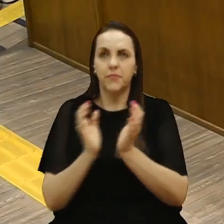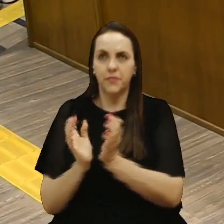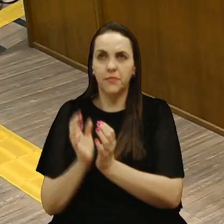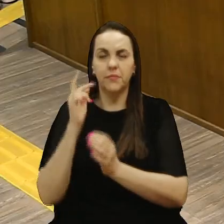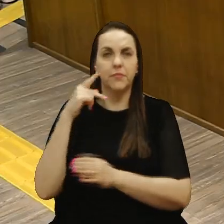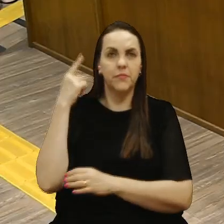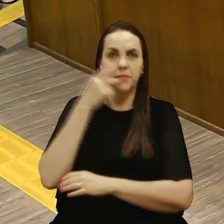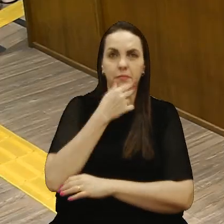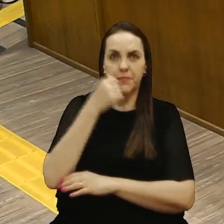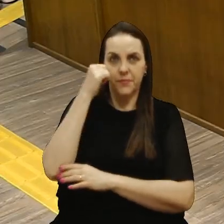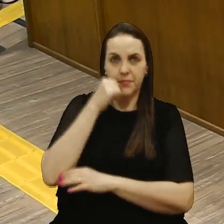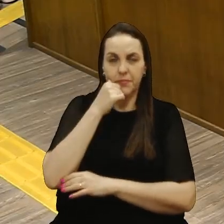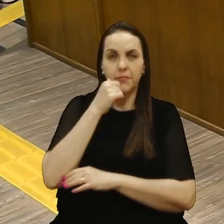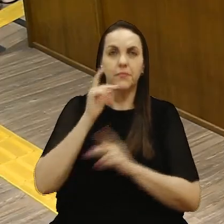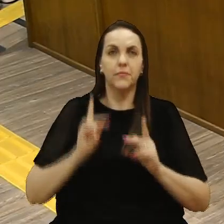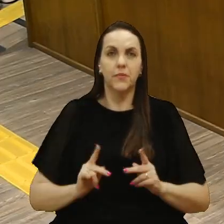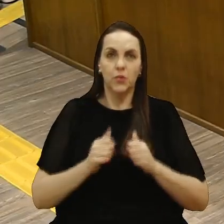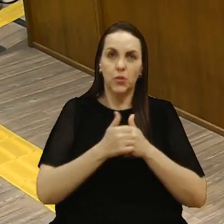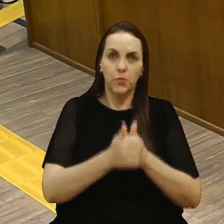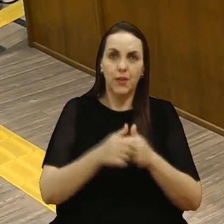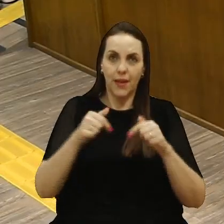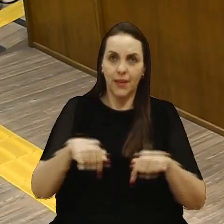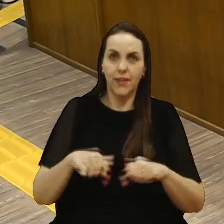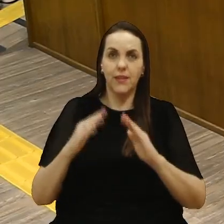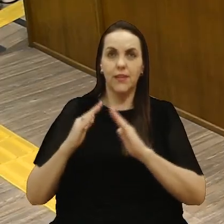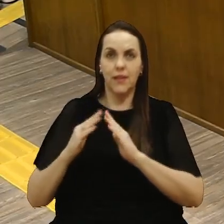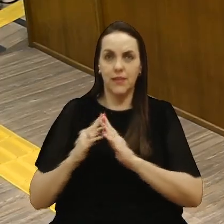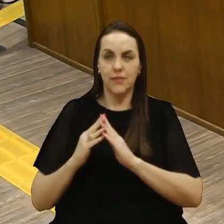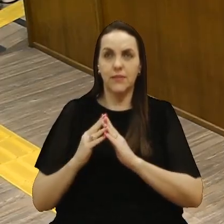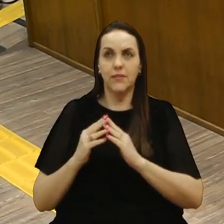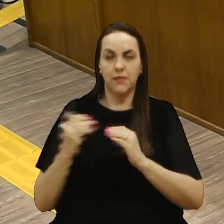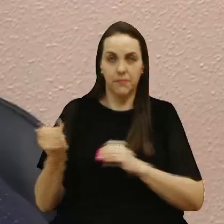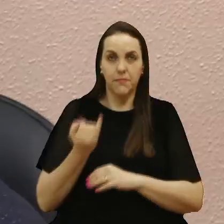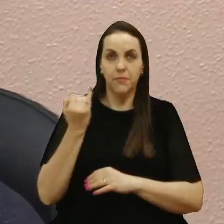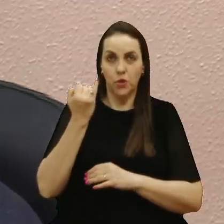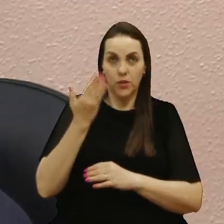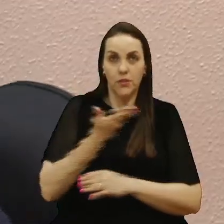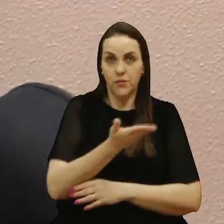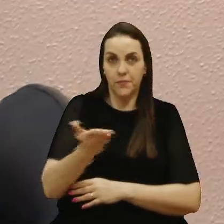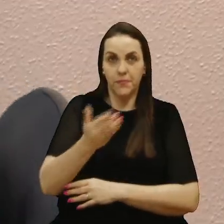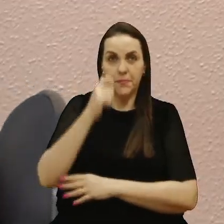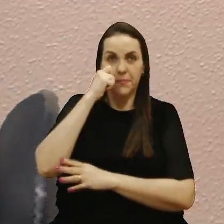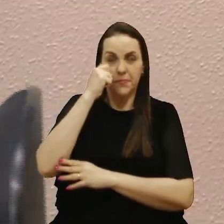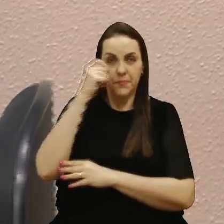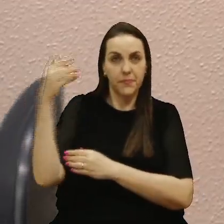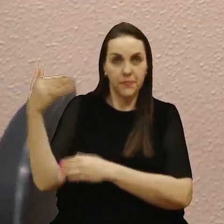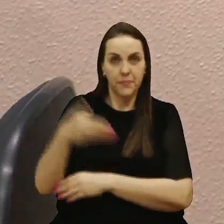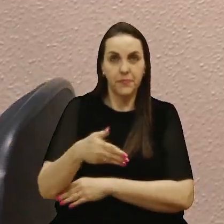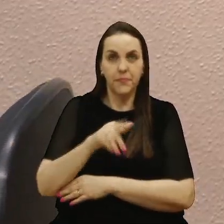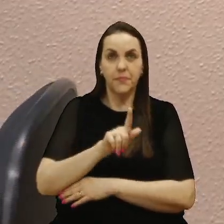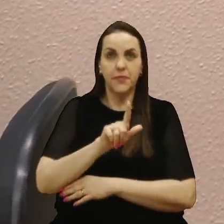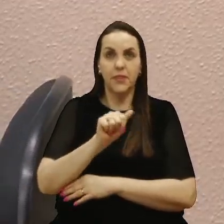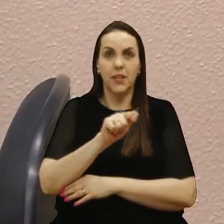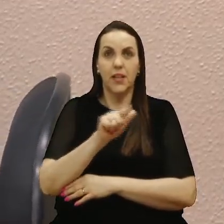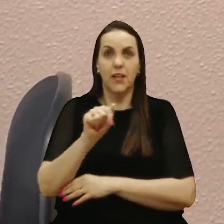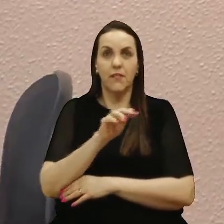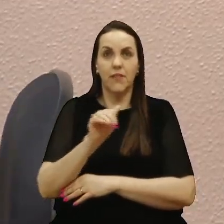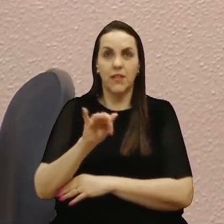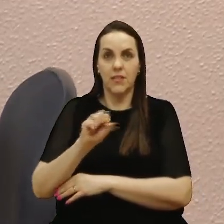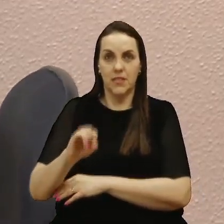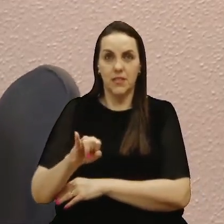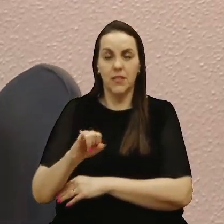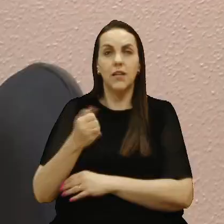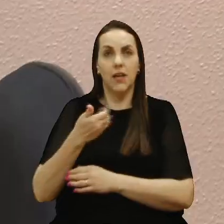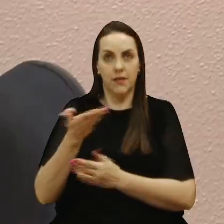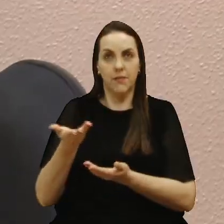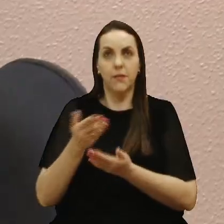e vereadoras, as pessoas que nos acompanham daqui de casa, primeiramente queria destacar a presença do secretário Galafassi, que veio por proposição da nossa bancada e tivemos aqui a